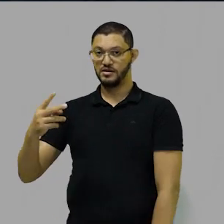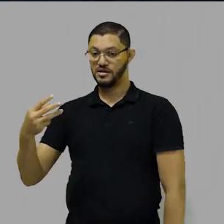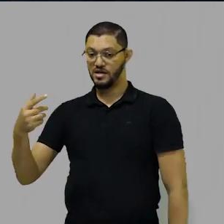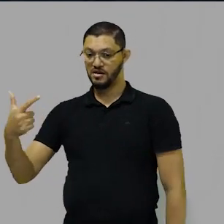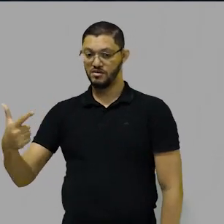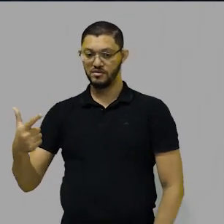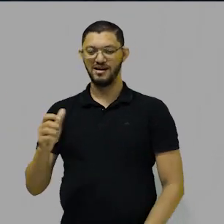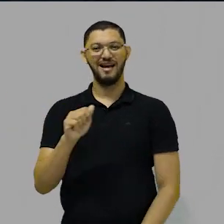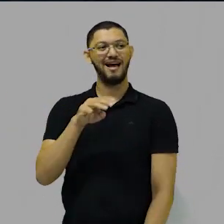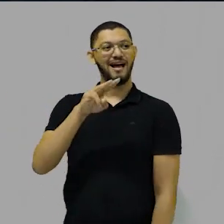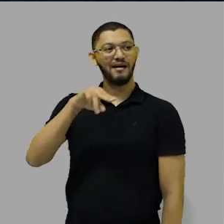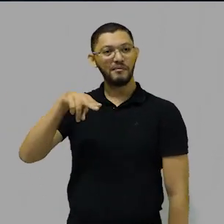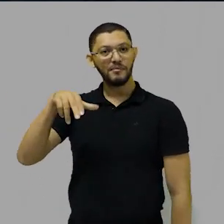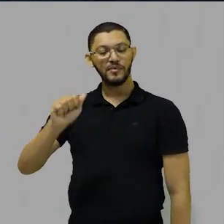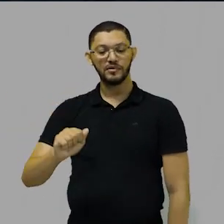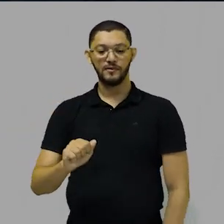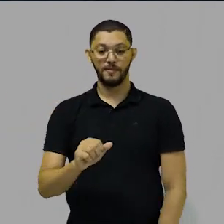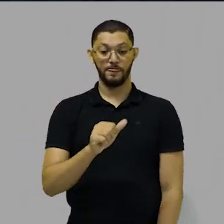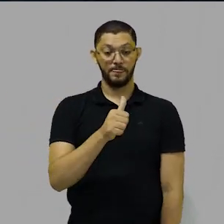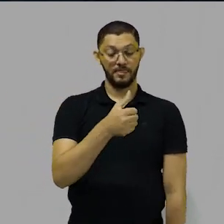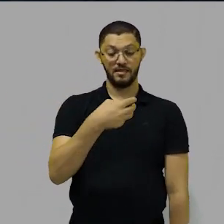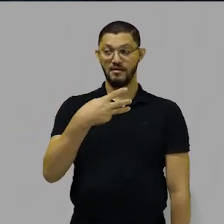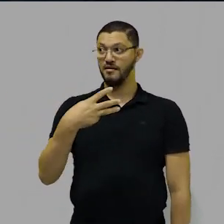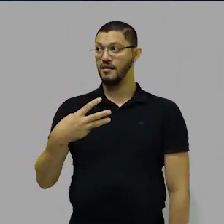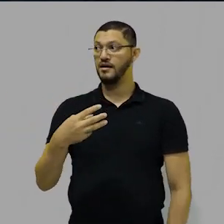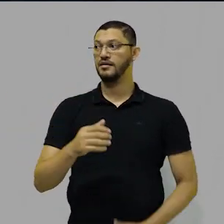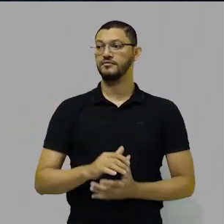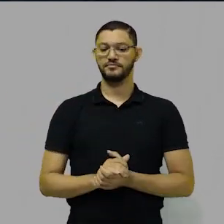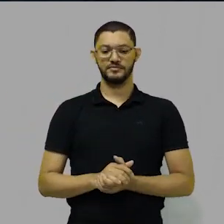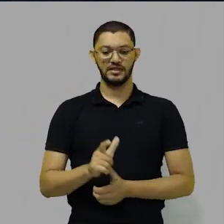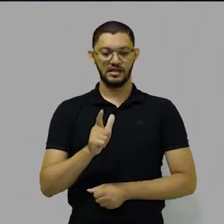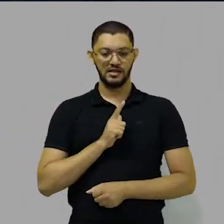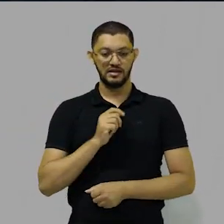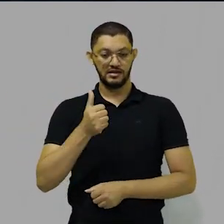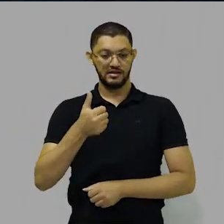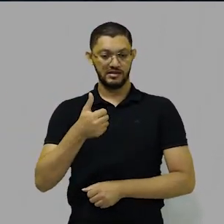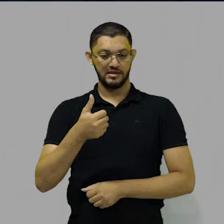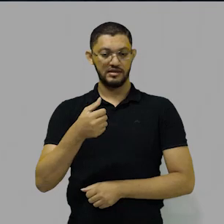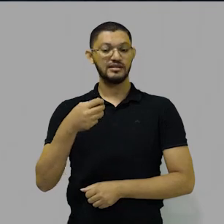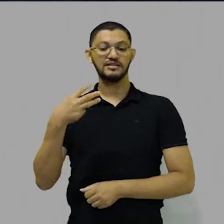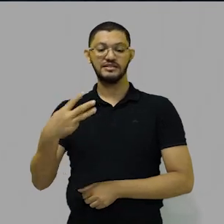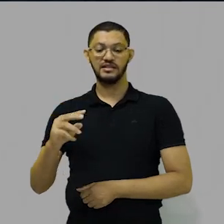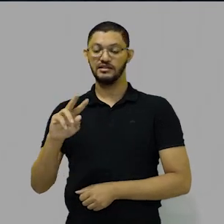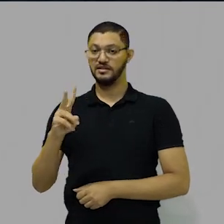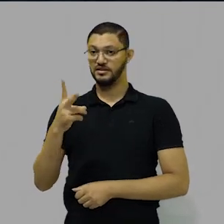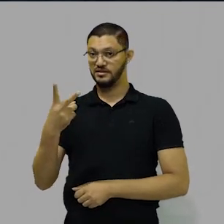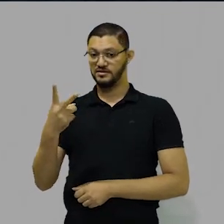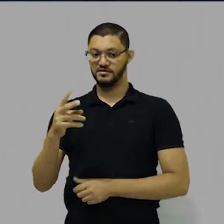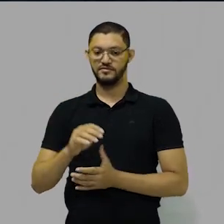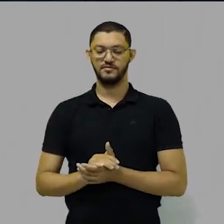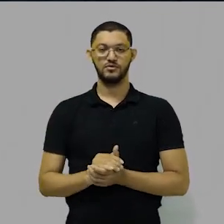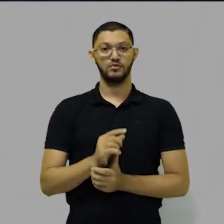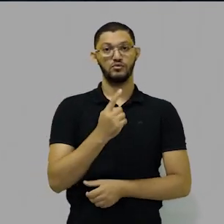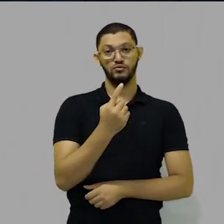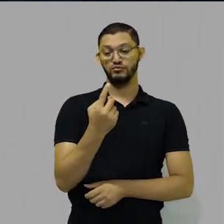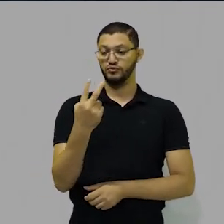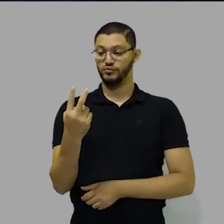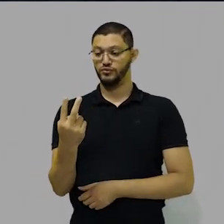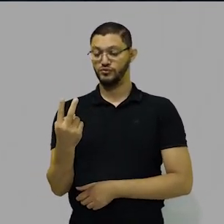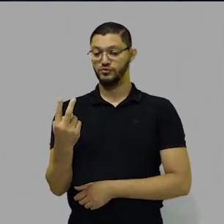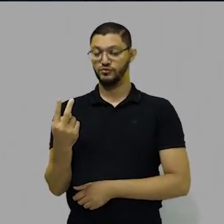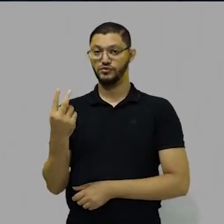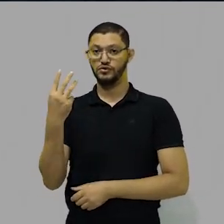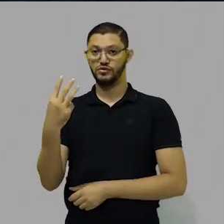ela apresenta, olha só, 3 hidrogênios. Então, eu posso ter a troca de 1, de 2 ou até